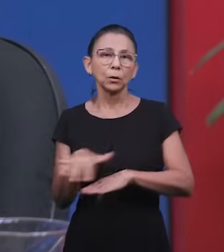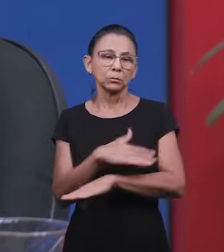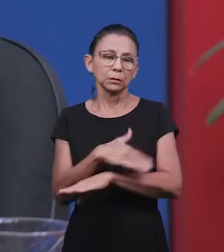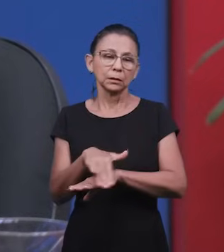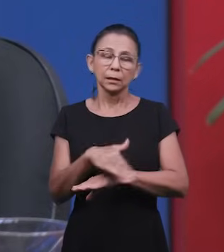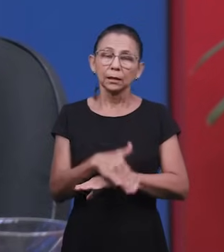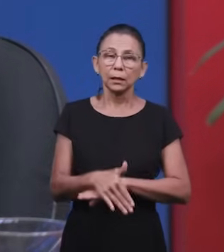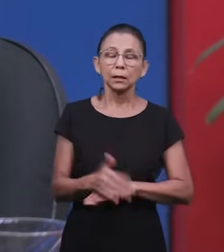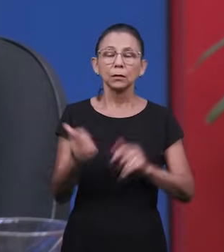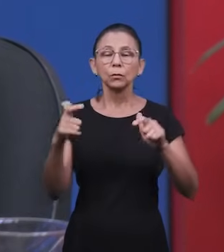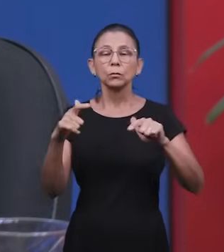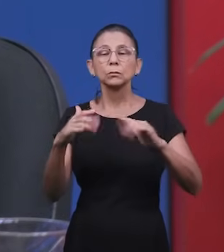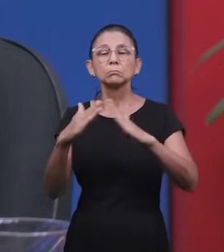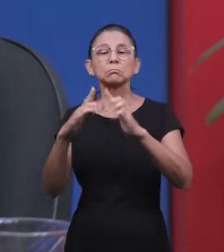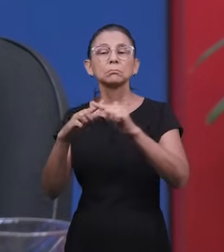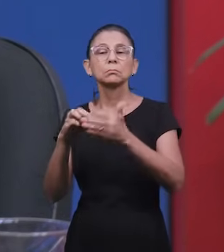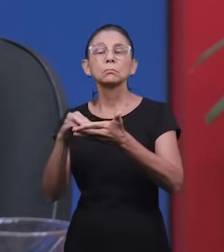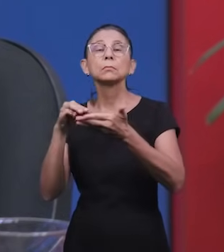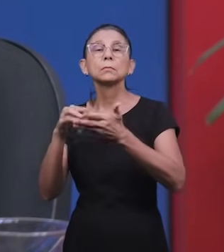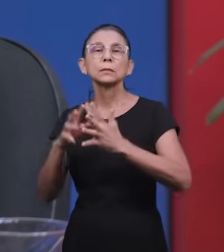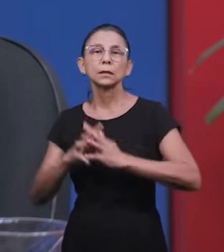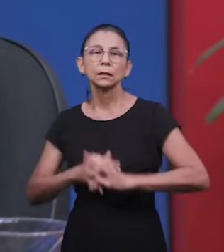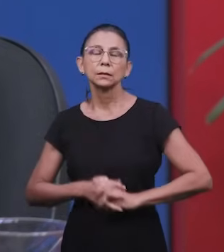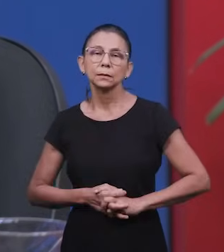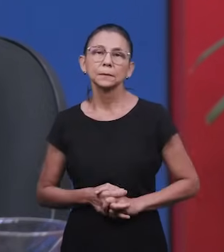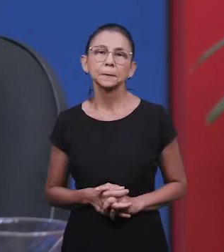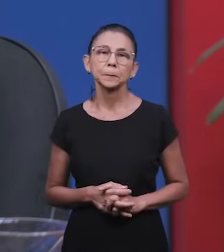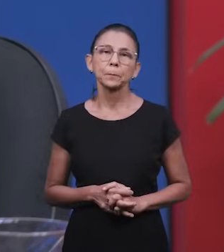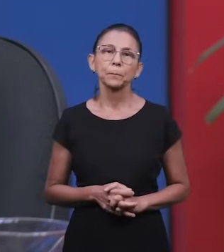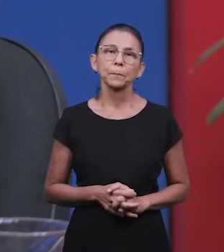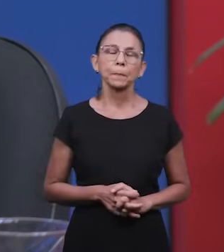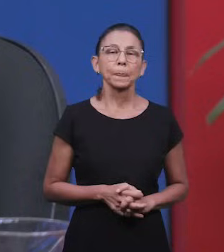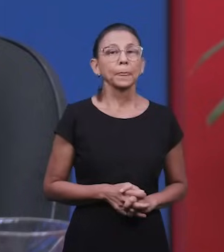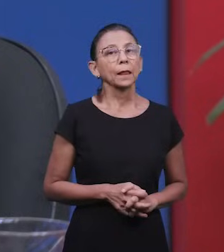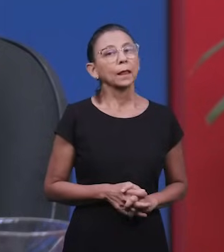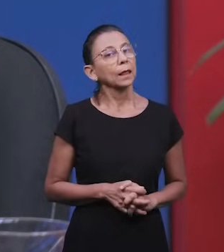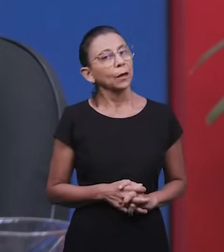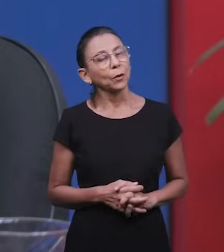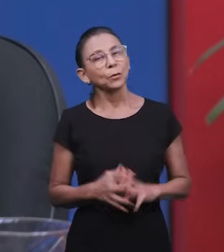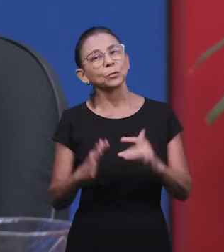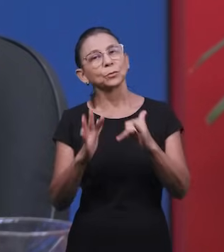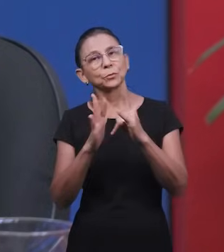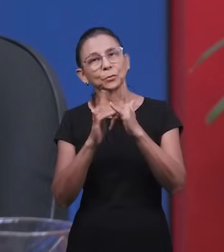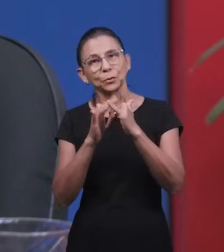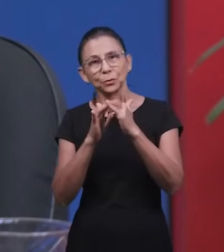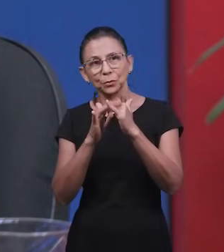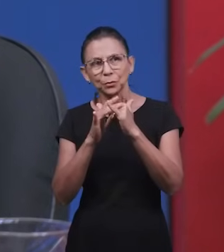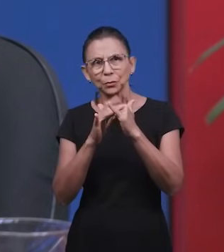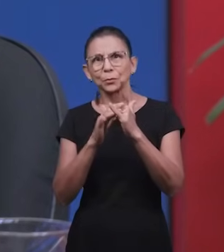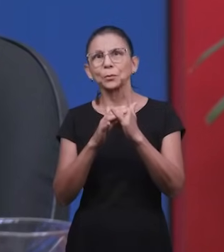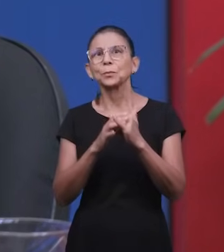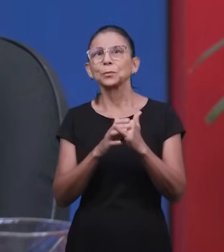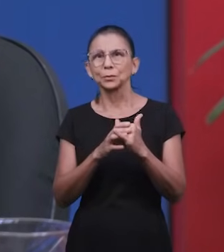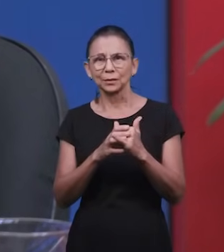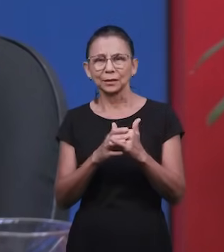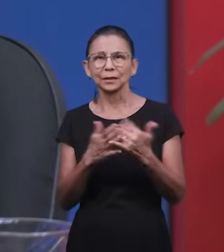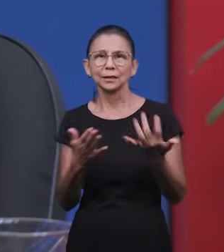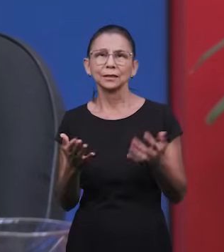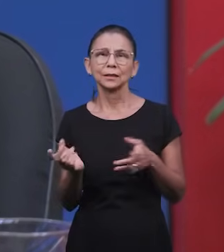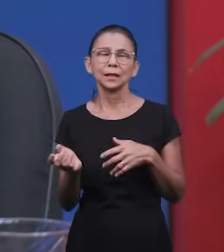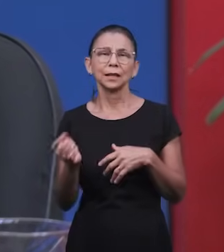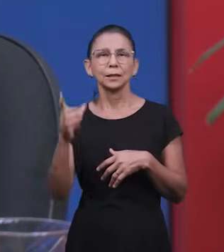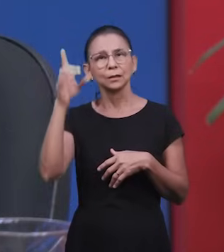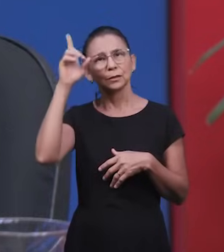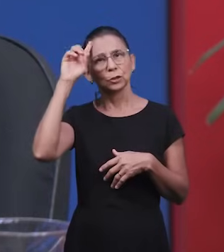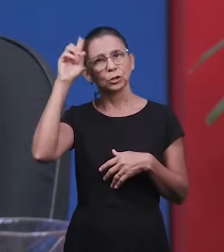se a pessoa não tem acesso, né, não tem como passar na igreja local, o YouTube, né, a igreja tem cultos